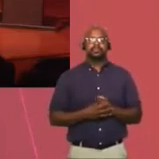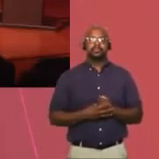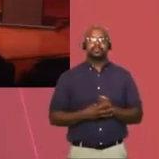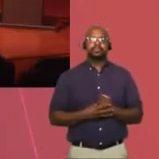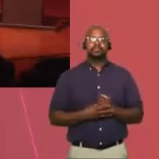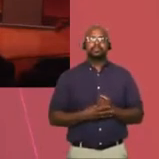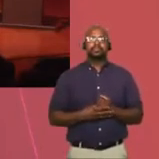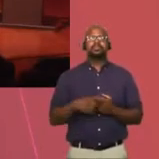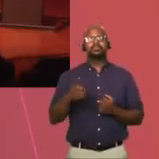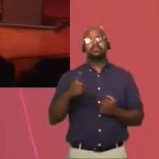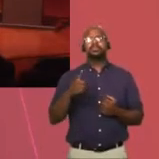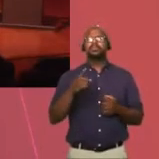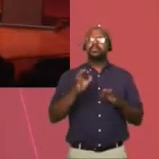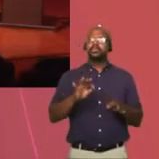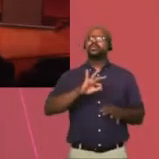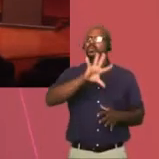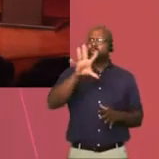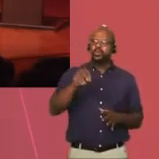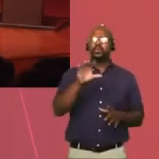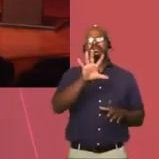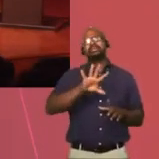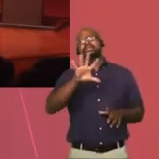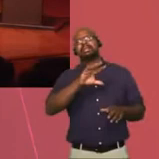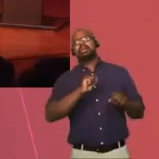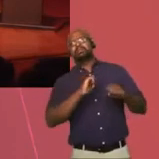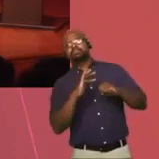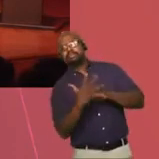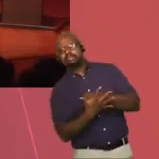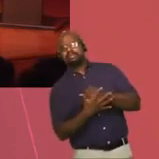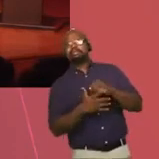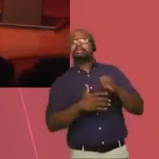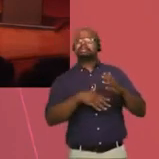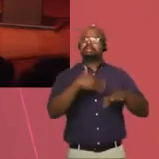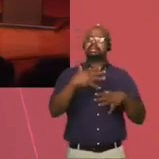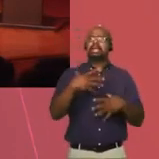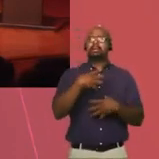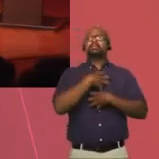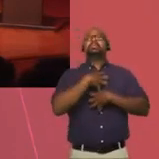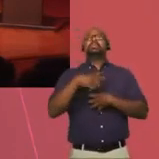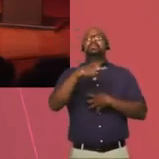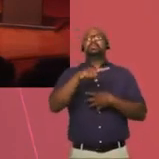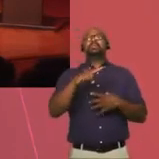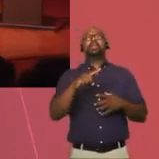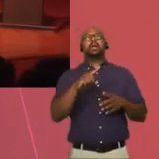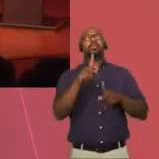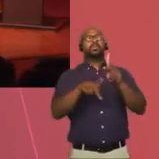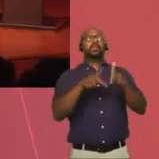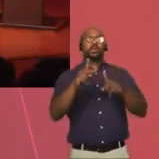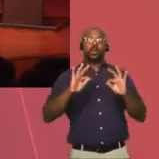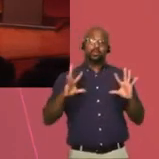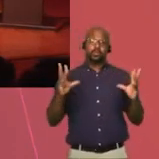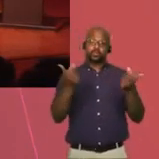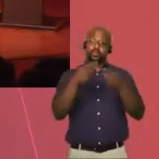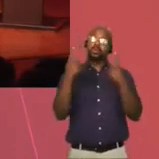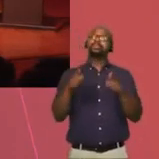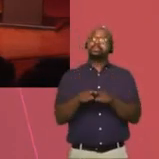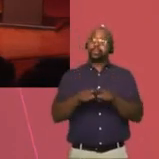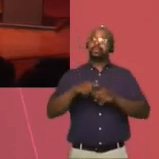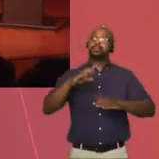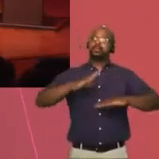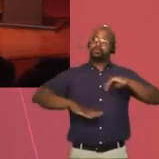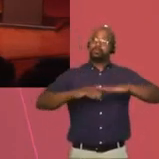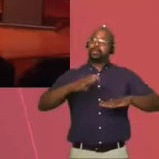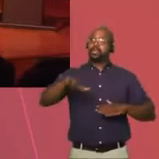e considerando todo esse cenário pandêmico e evolutivo que impactou na população como um todo e Isso inclui Os